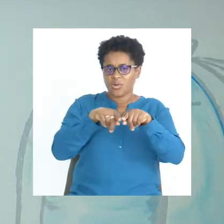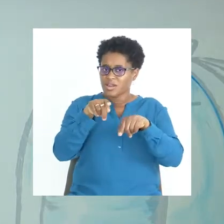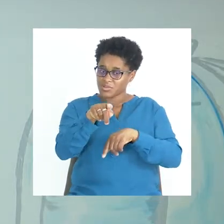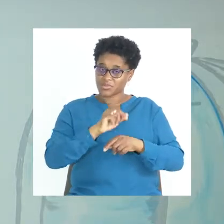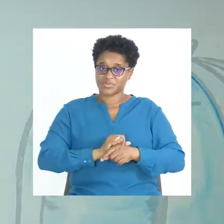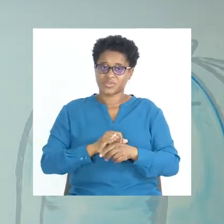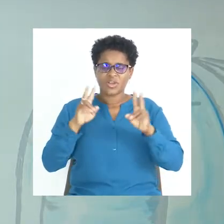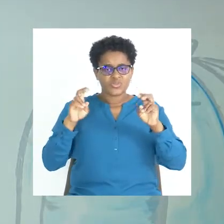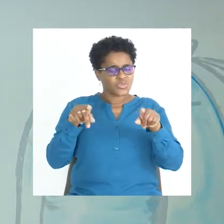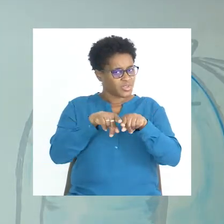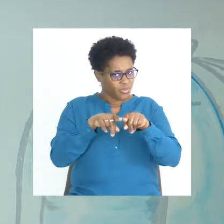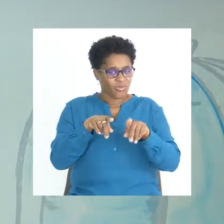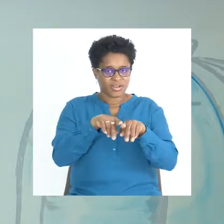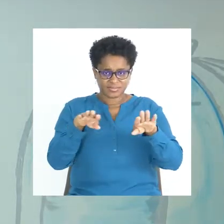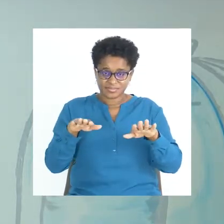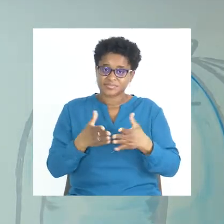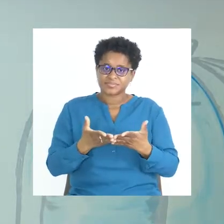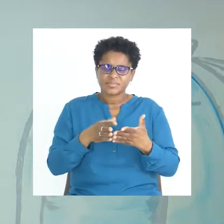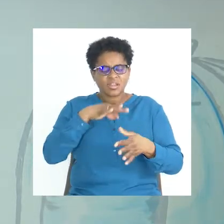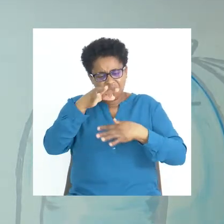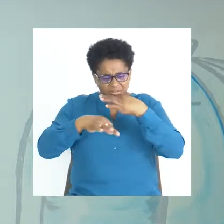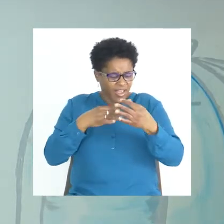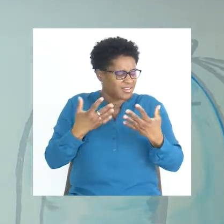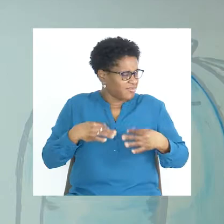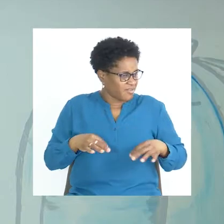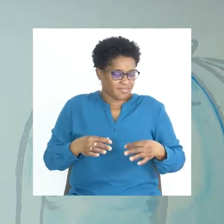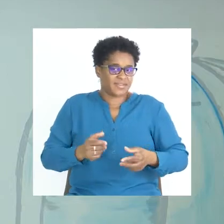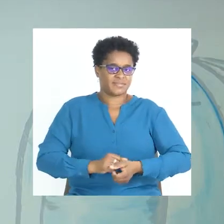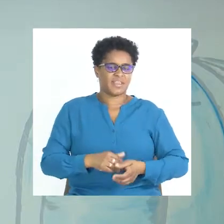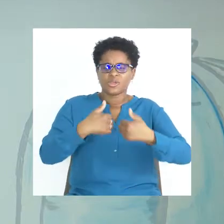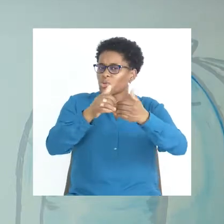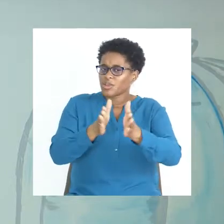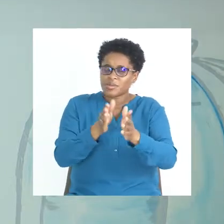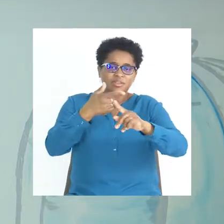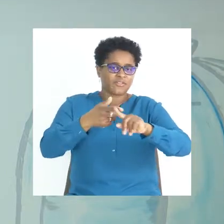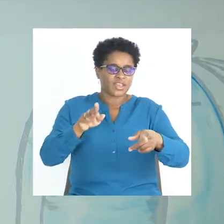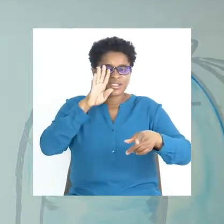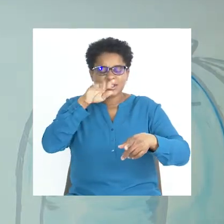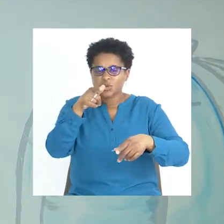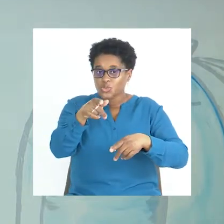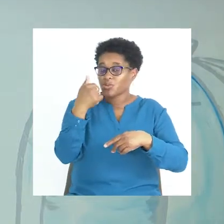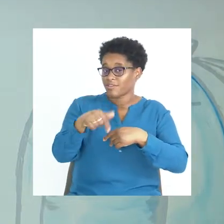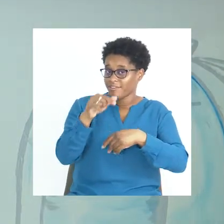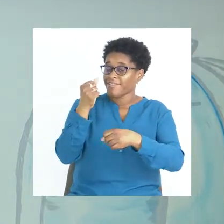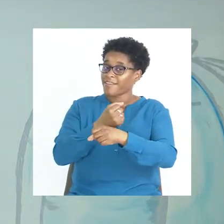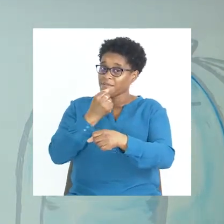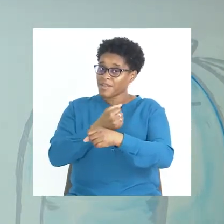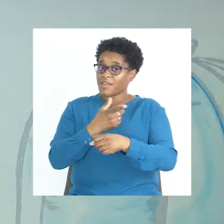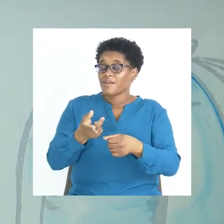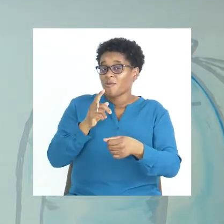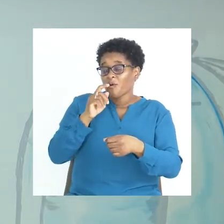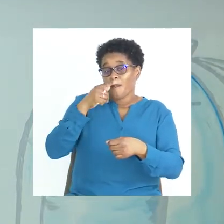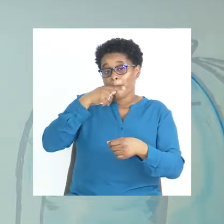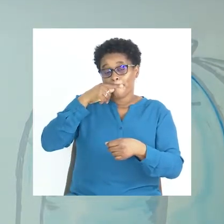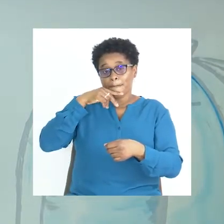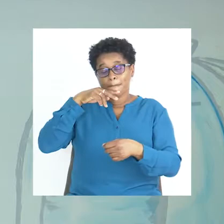da mesma linha e por isso falas à vontade. Totalmente diferente se tu estiveres a trabalhar ou